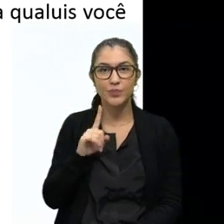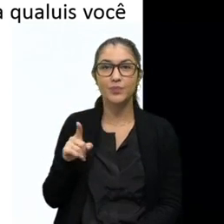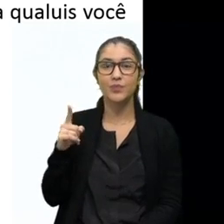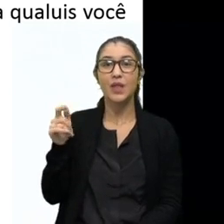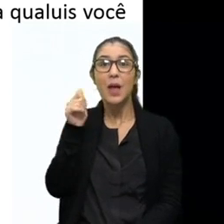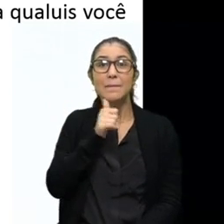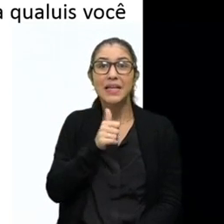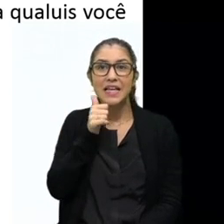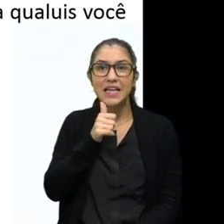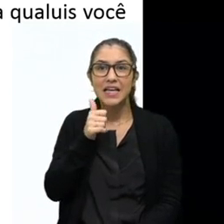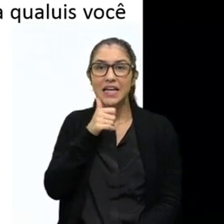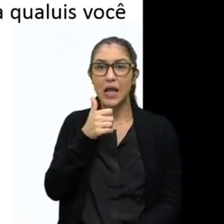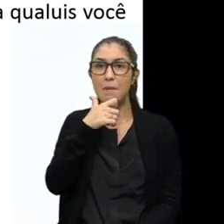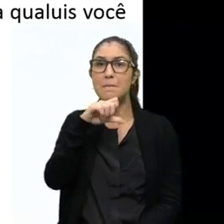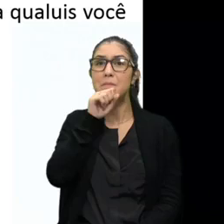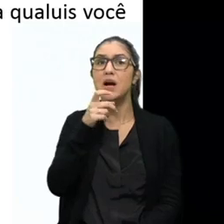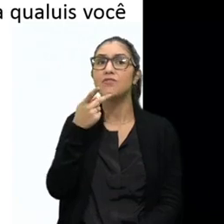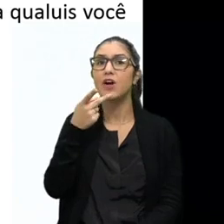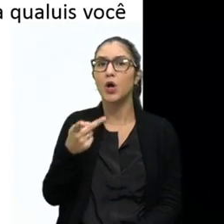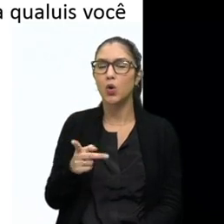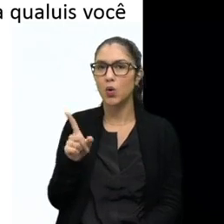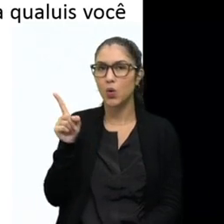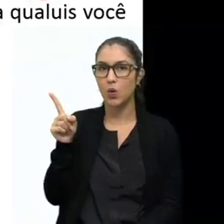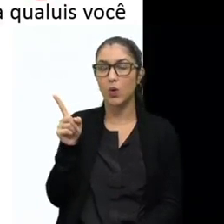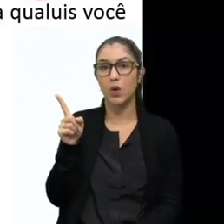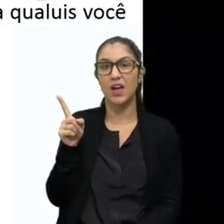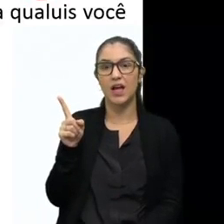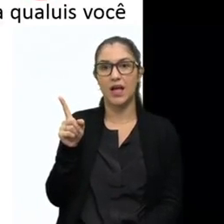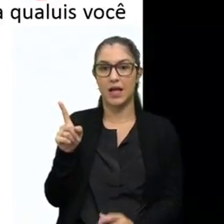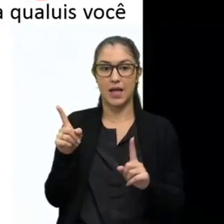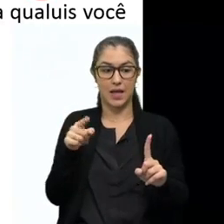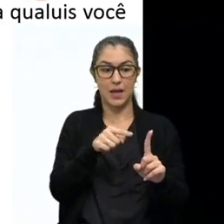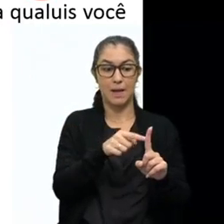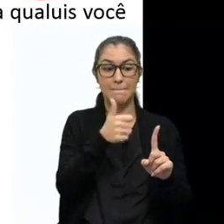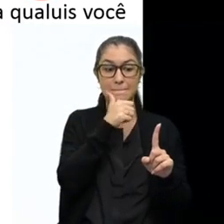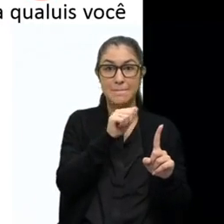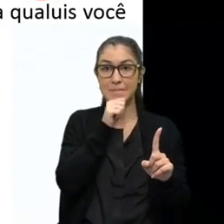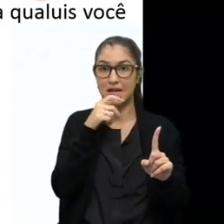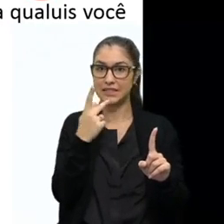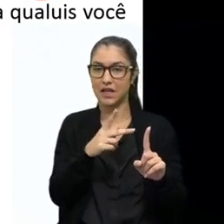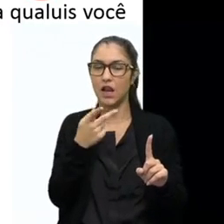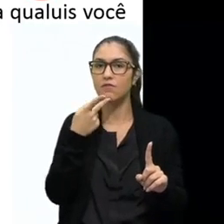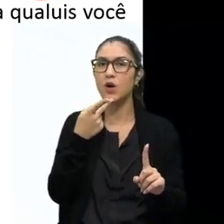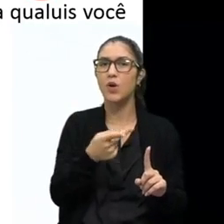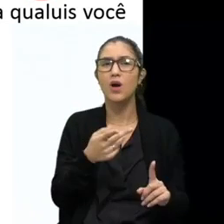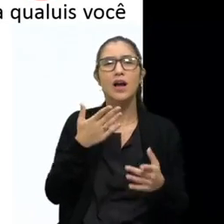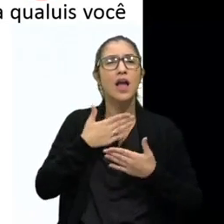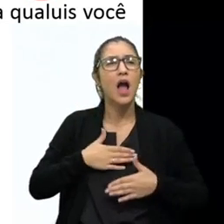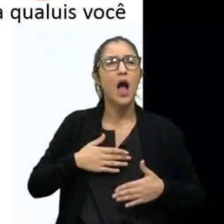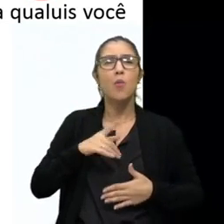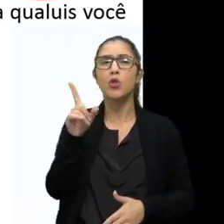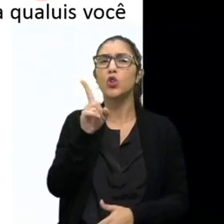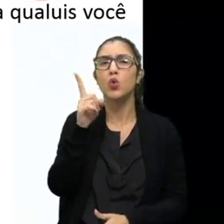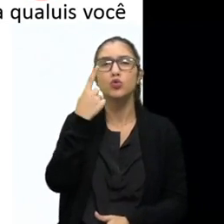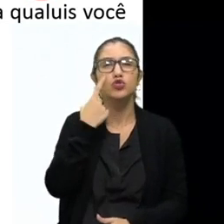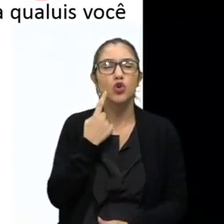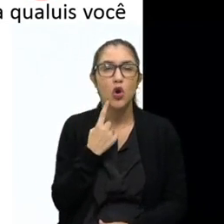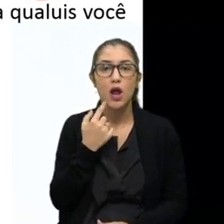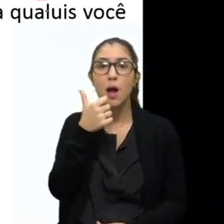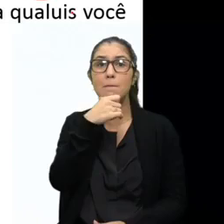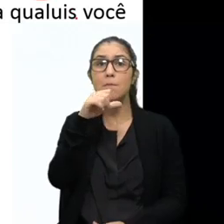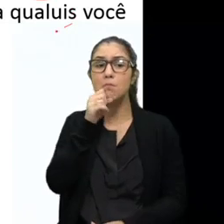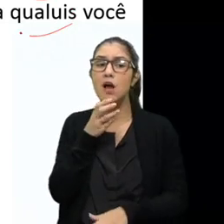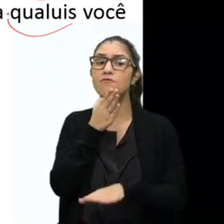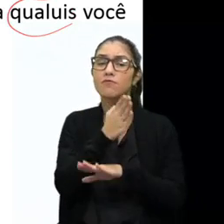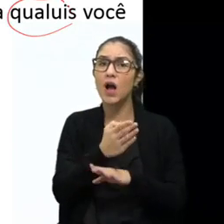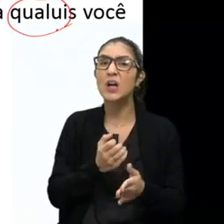A menina, mãe falou. Então a mãe da menina falou. Calma, não chorar. E mãe vai,